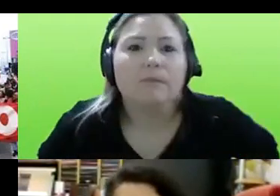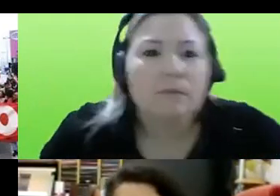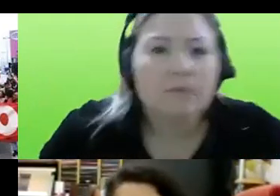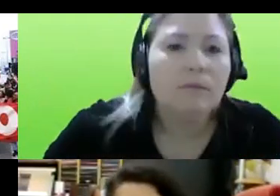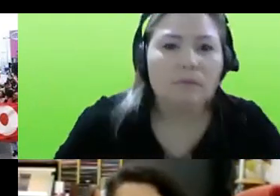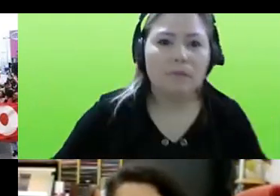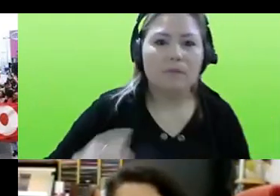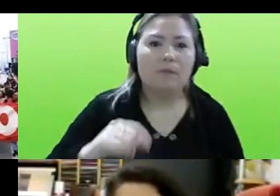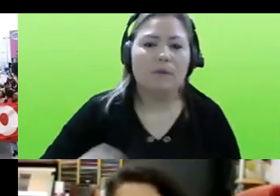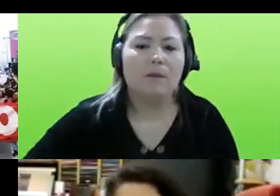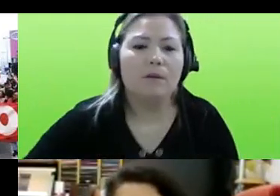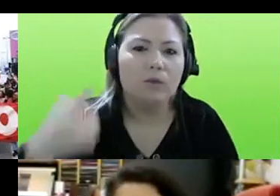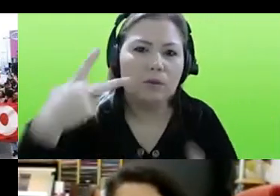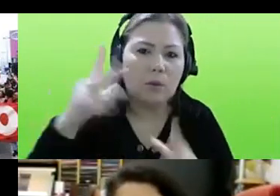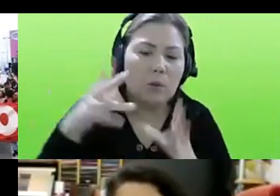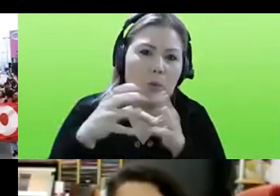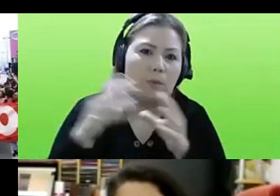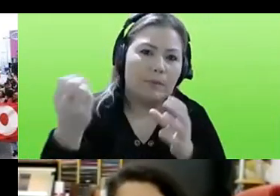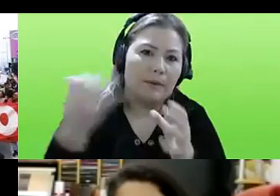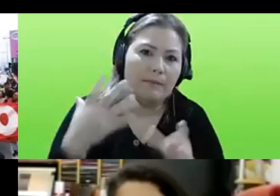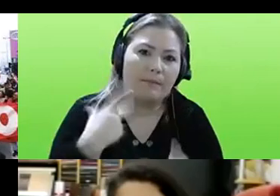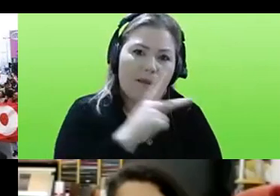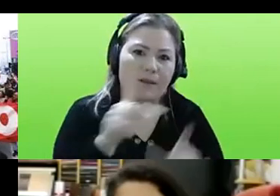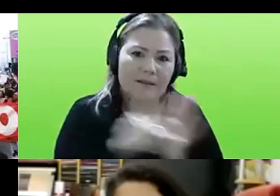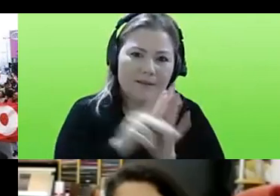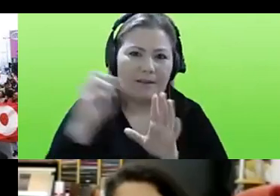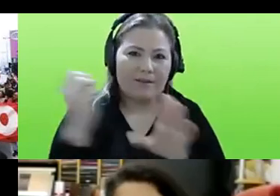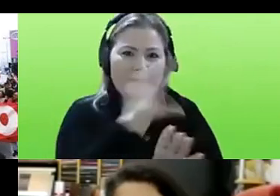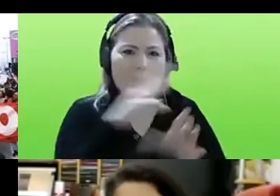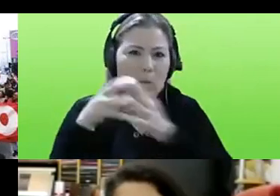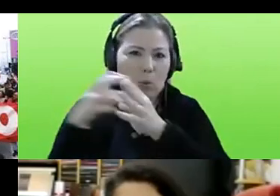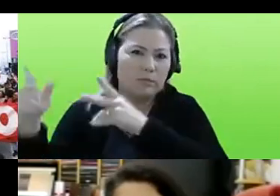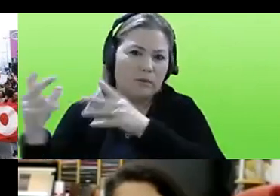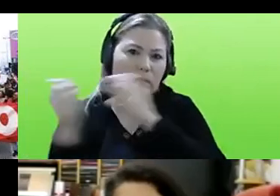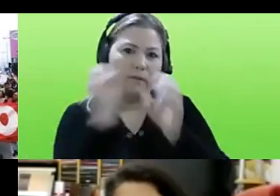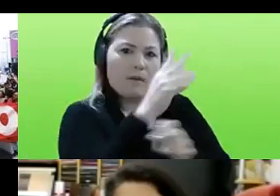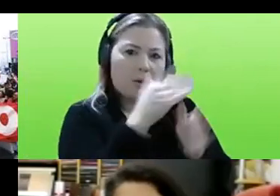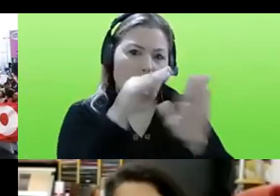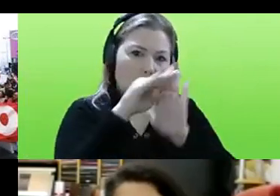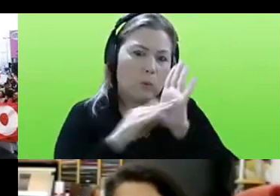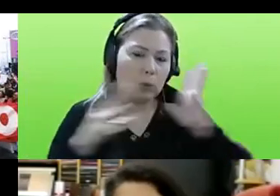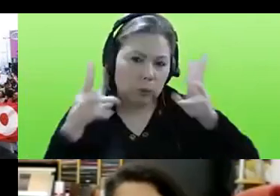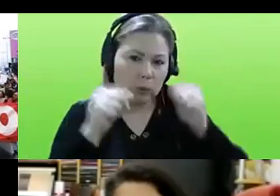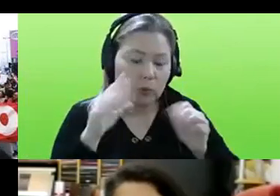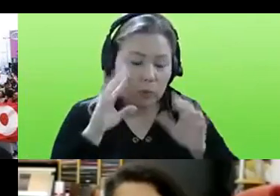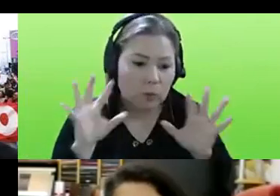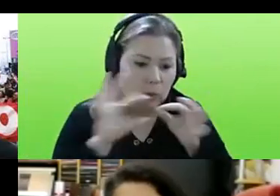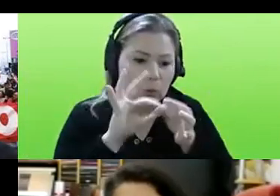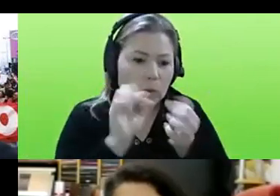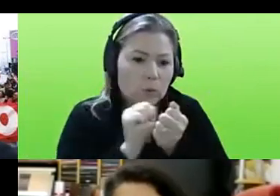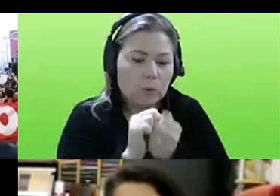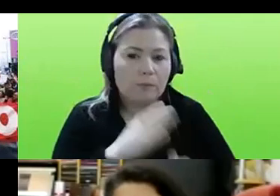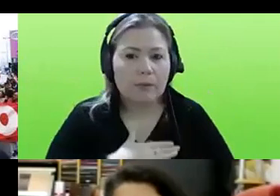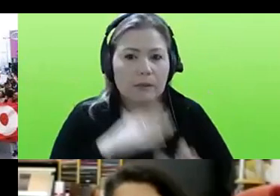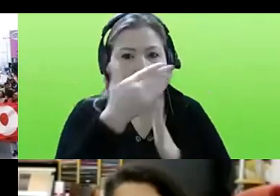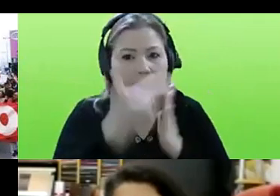está no teu grupo, porque assim você pode já enviar o cronograma a todos, eu junto com a minha lista de e-mail, envio aquele